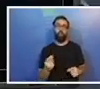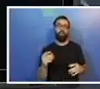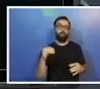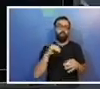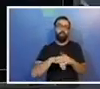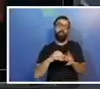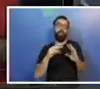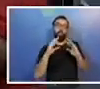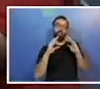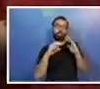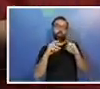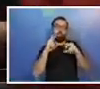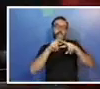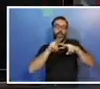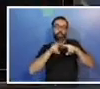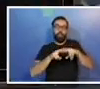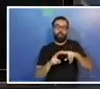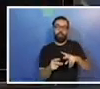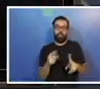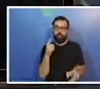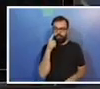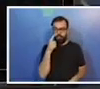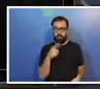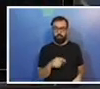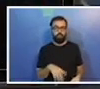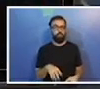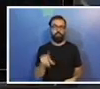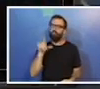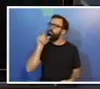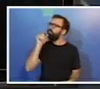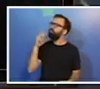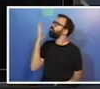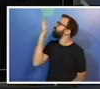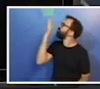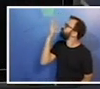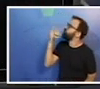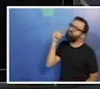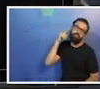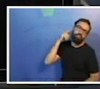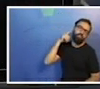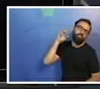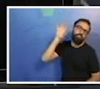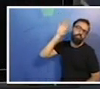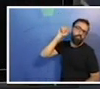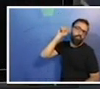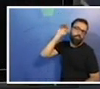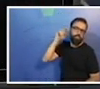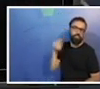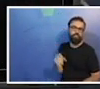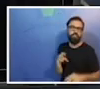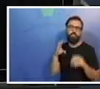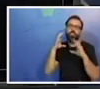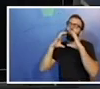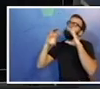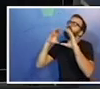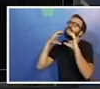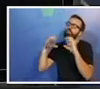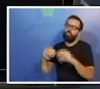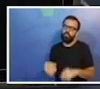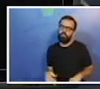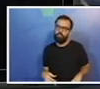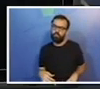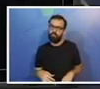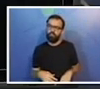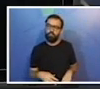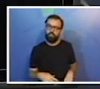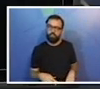engaiolados. Olha, o passarinho lindo, escutando, ele está escutando um canto, ele não sabe o que o homem